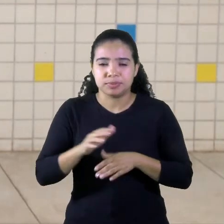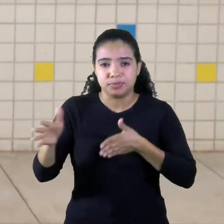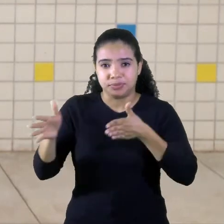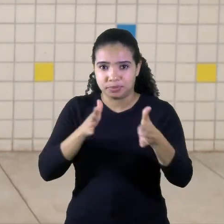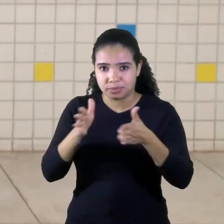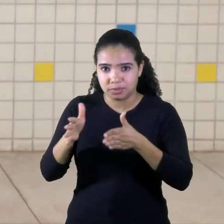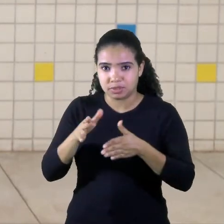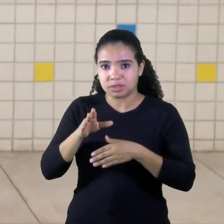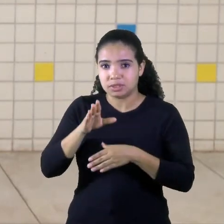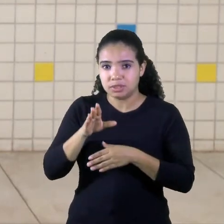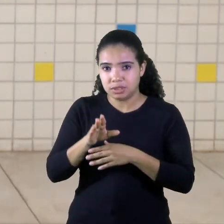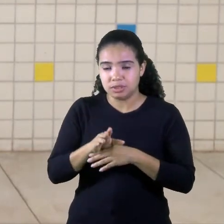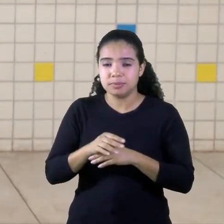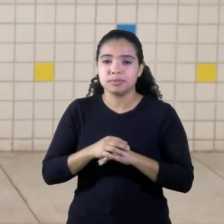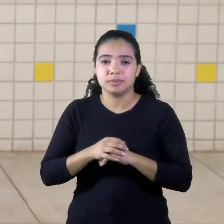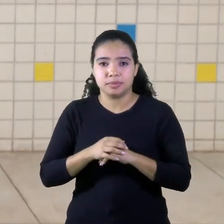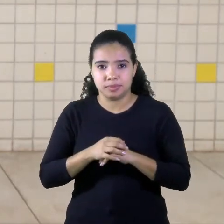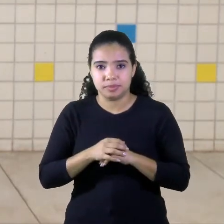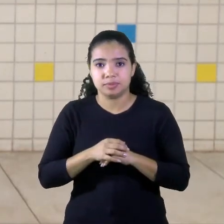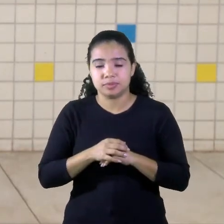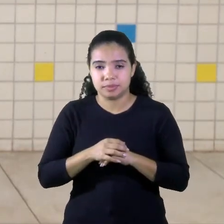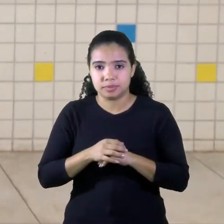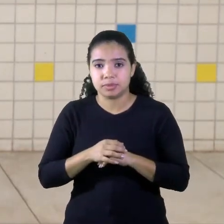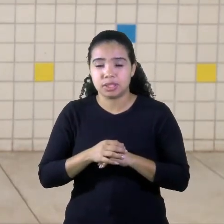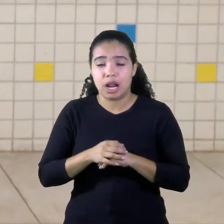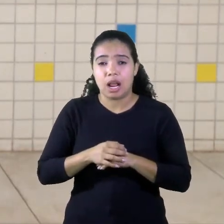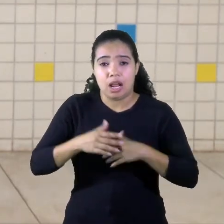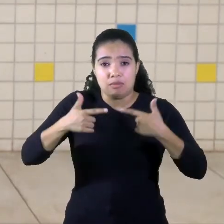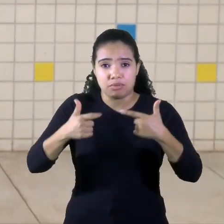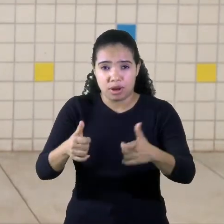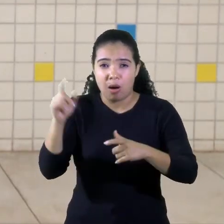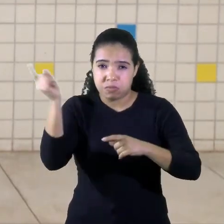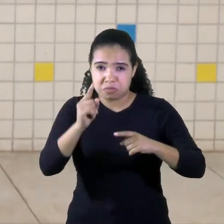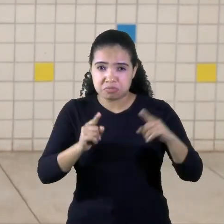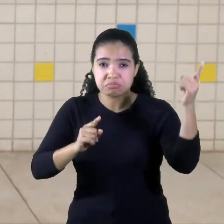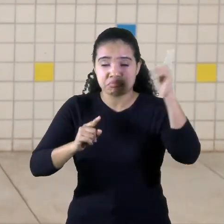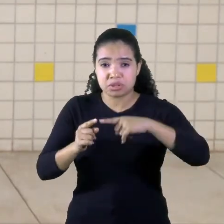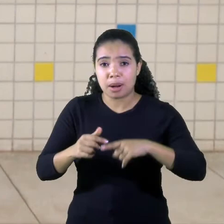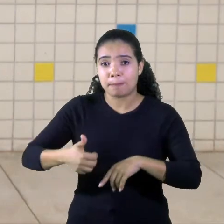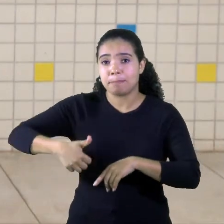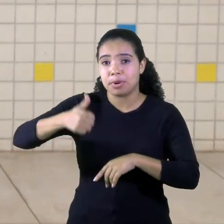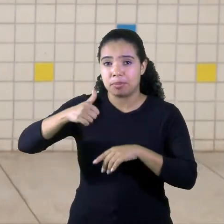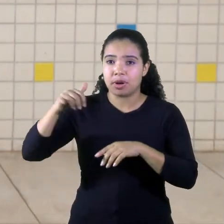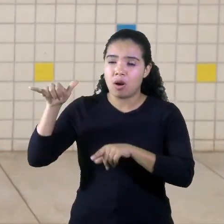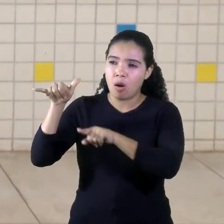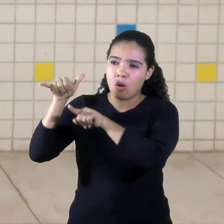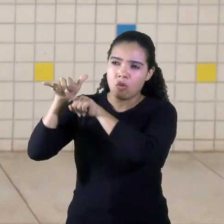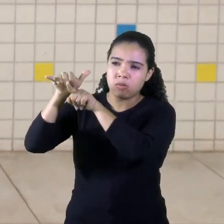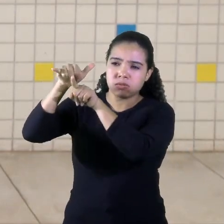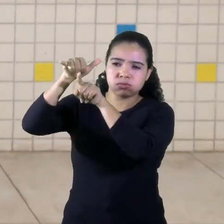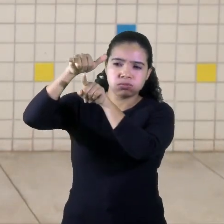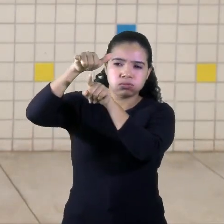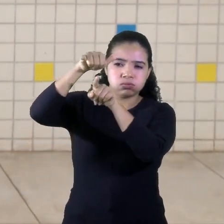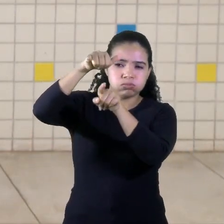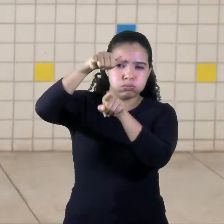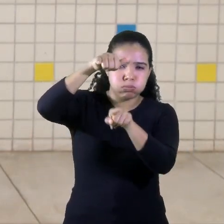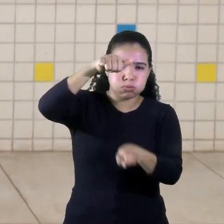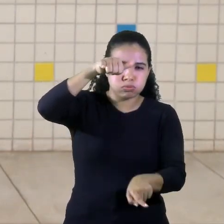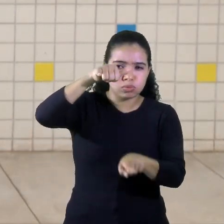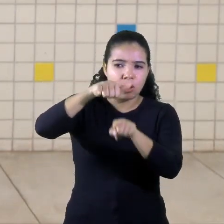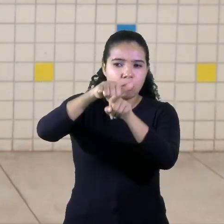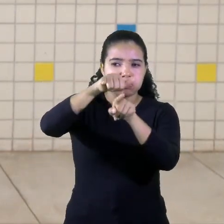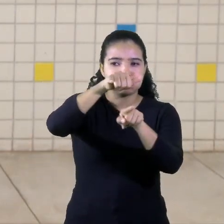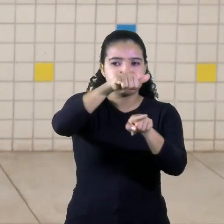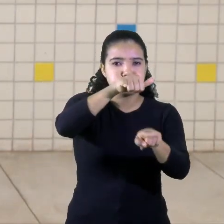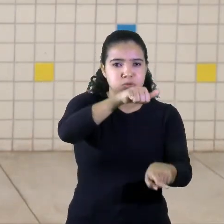de Blitzkrieg. A Guerra Relâmpago era o seguinte: primeiro vinham os aviões jogando bombas, depois os tanques de